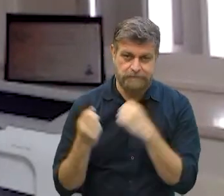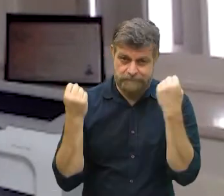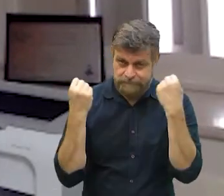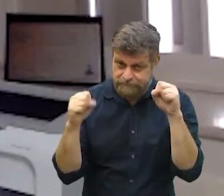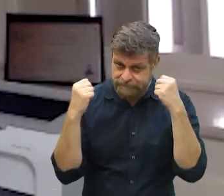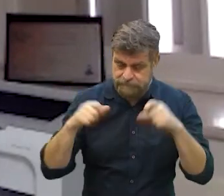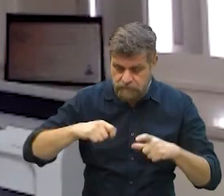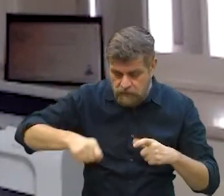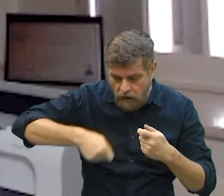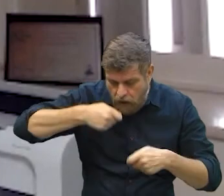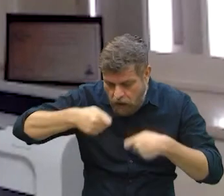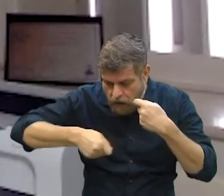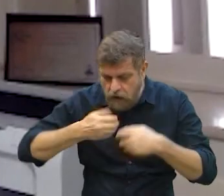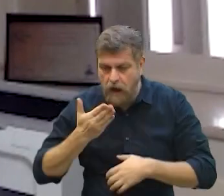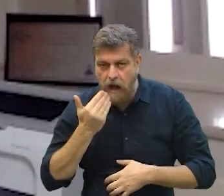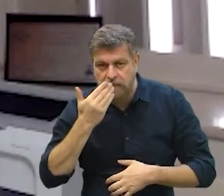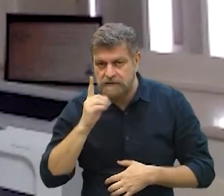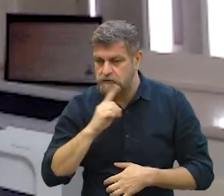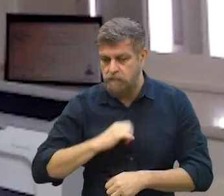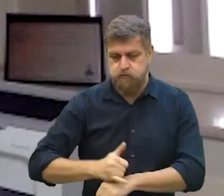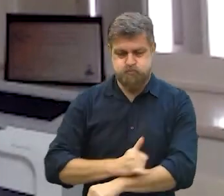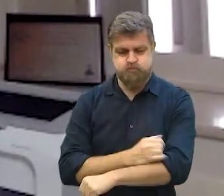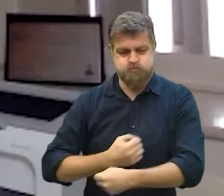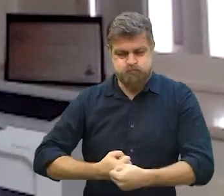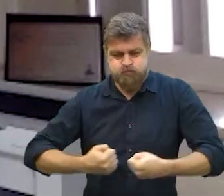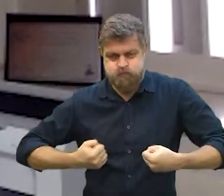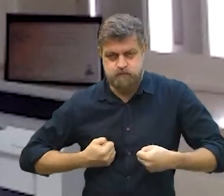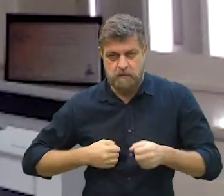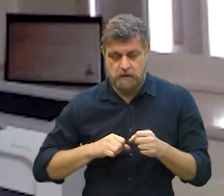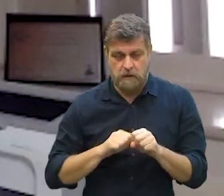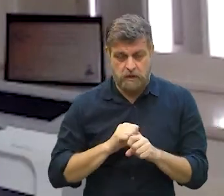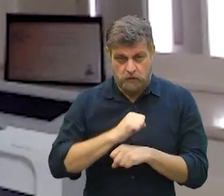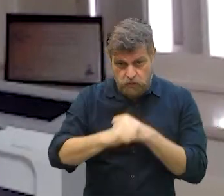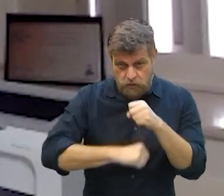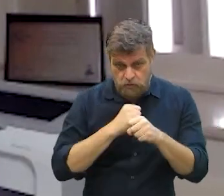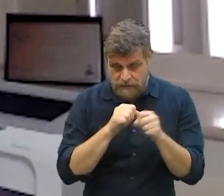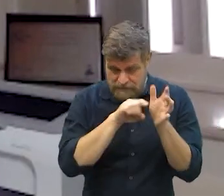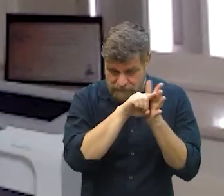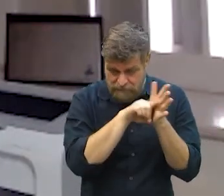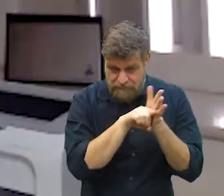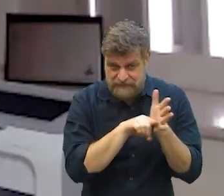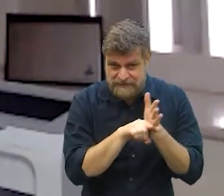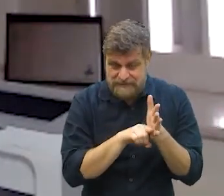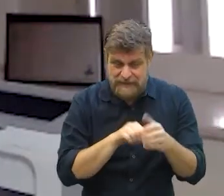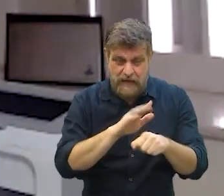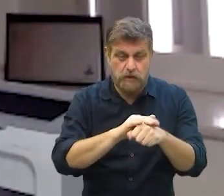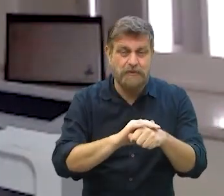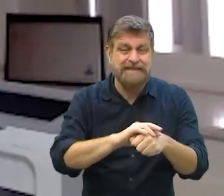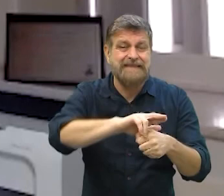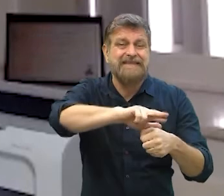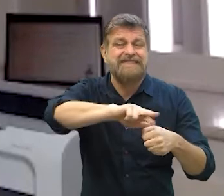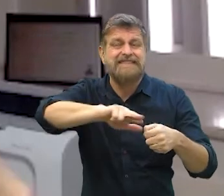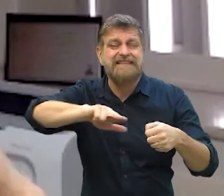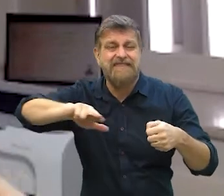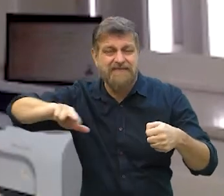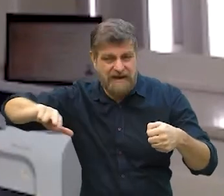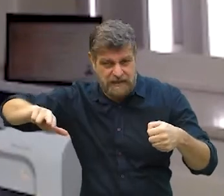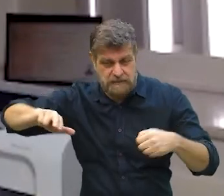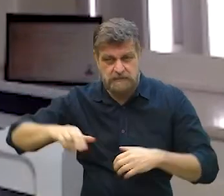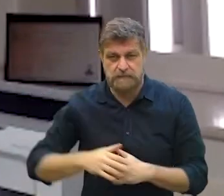geral. Atividade física, alimentação, controle de peso, realize seus check-ups anuais de outras doenças, não só o câncer de próstata.